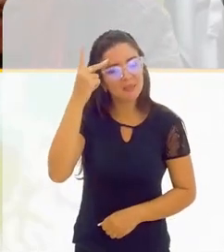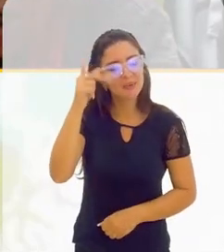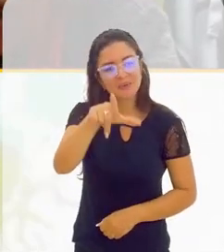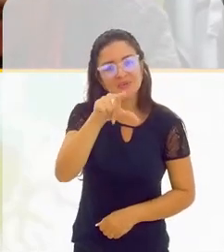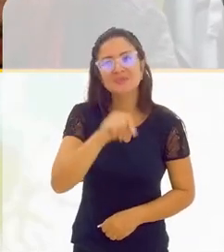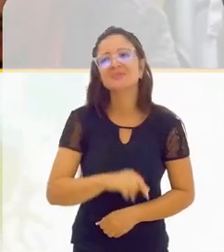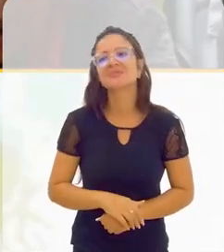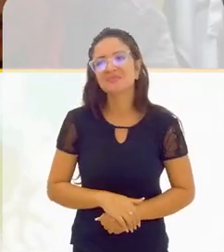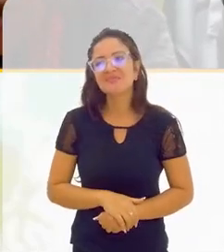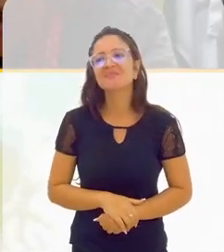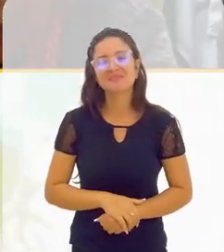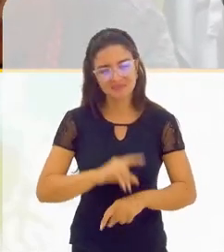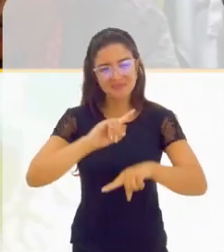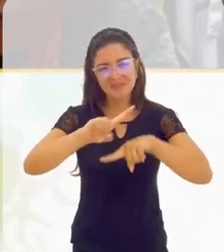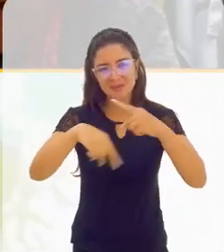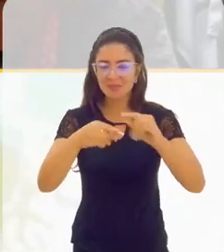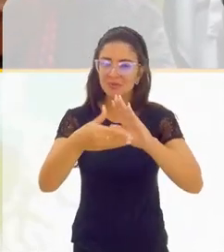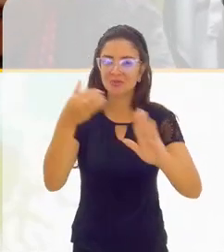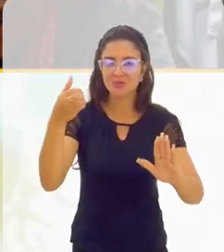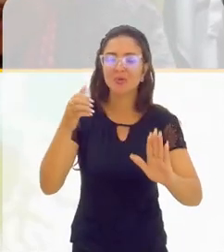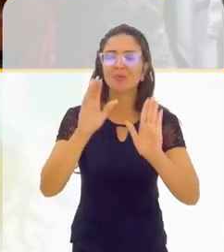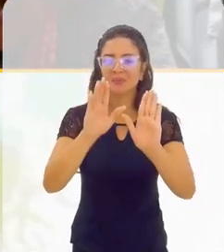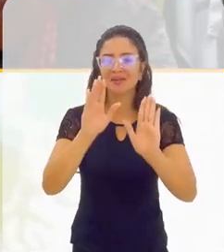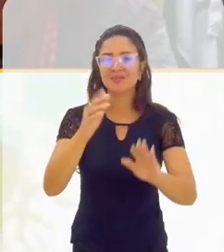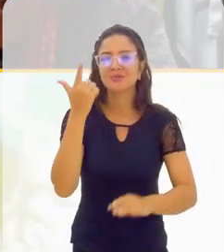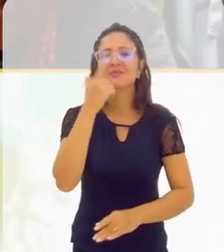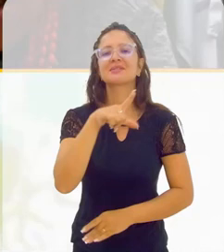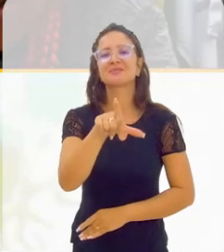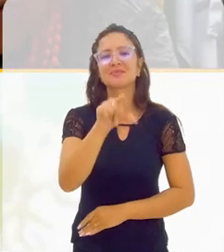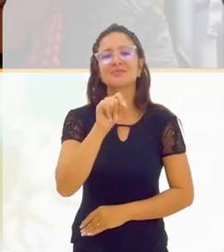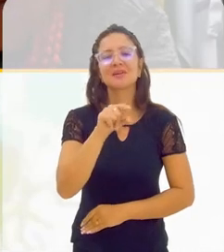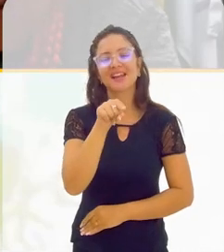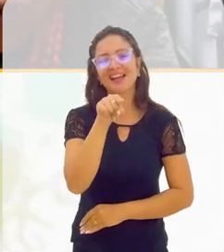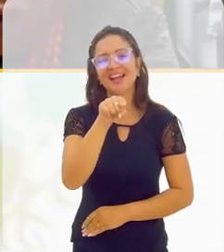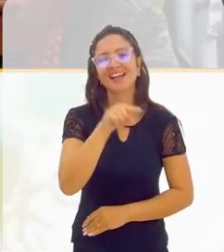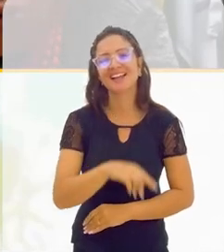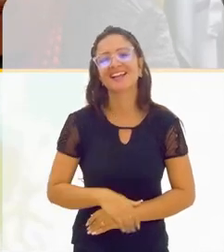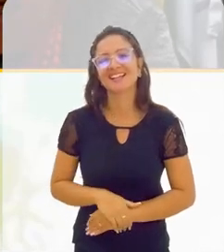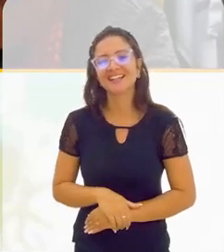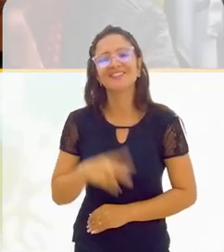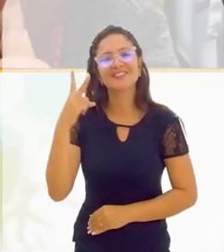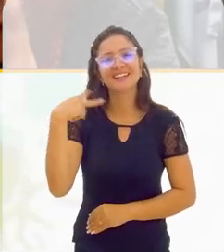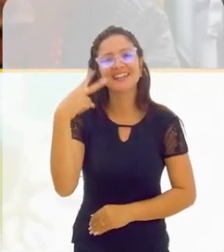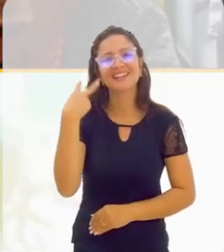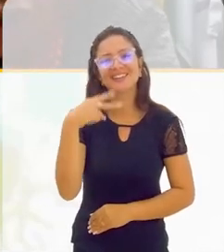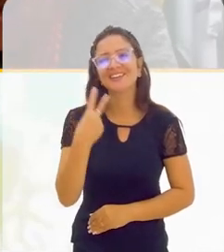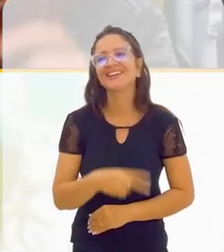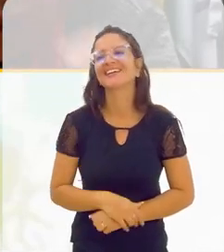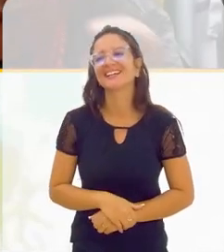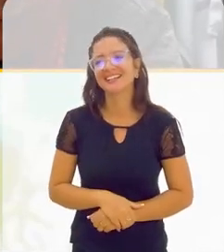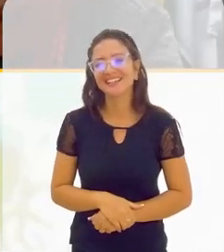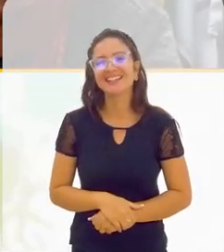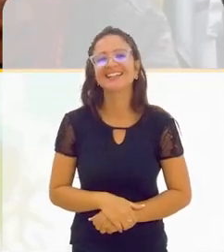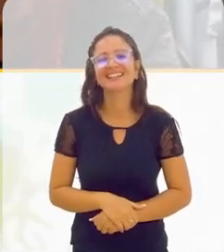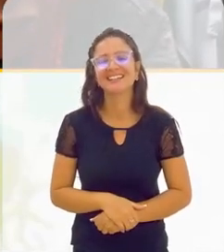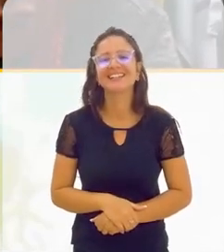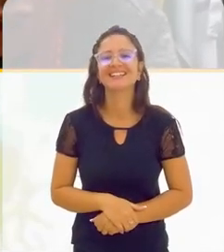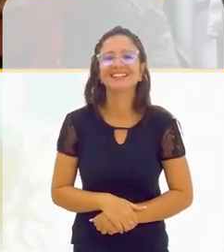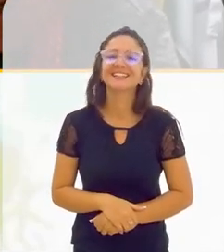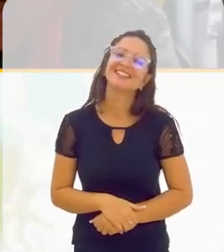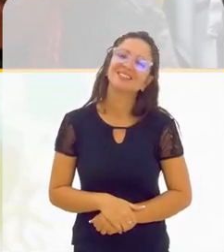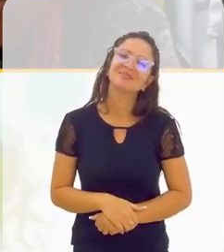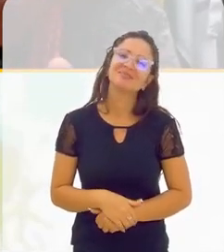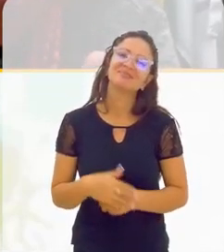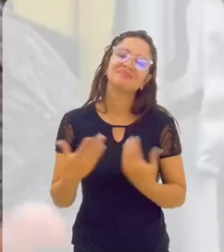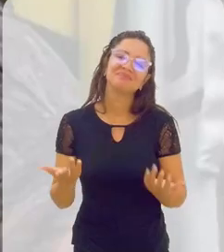foi cassado em seguida mas foi Eleita aqui com todo mundo brincava em cima do caixotinho porque a campanha era de